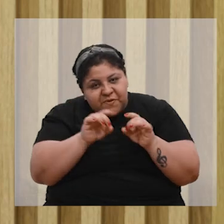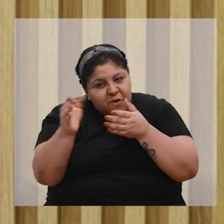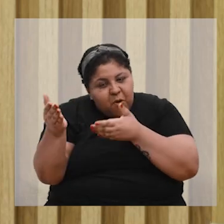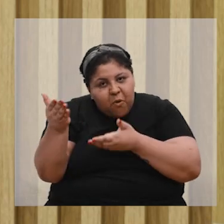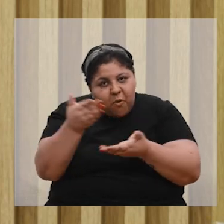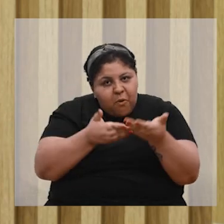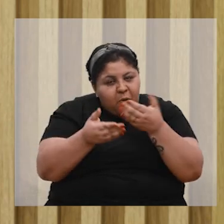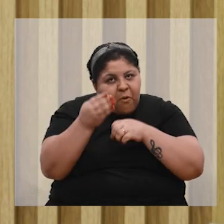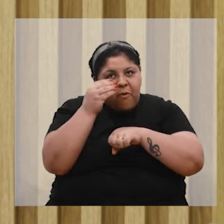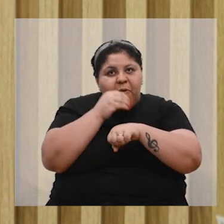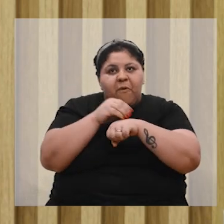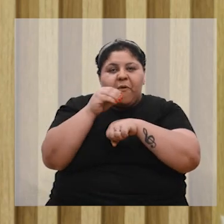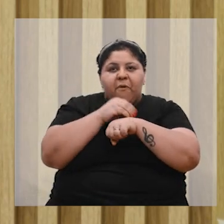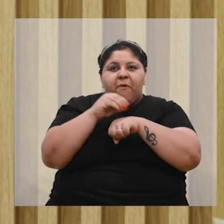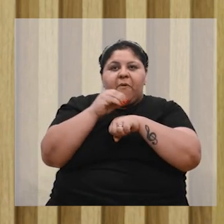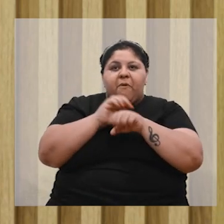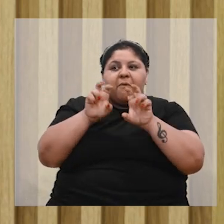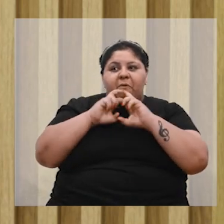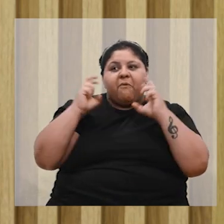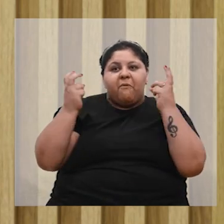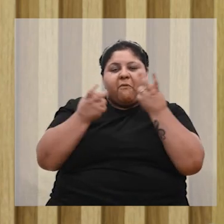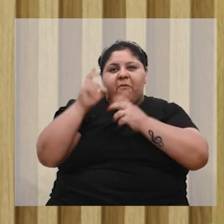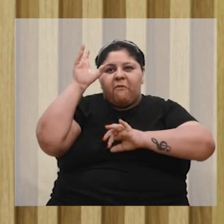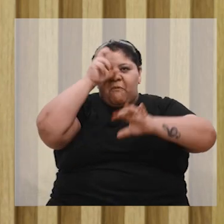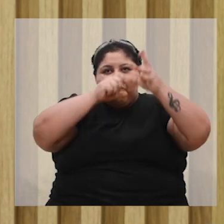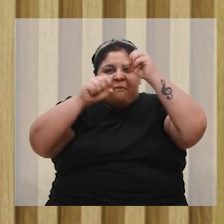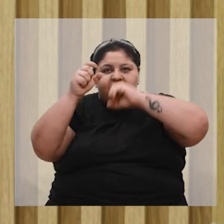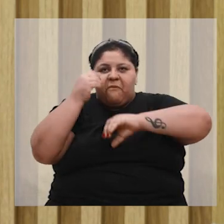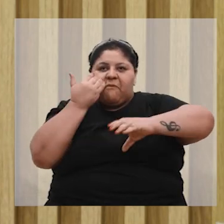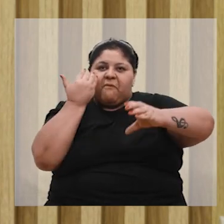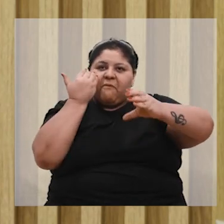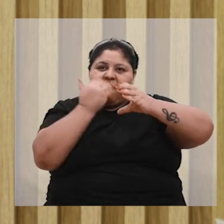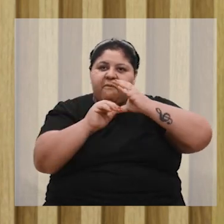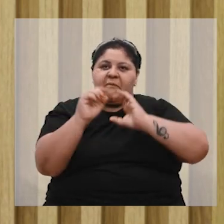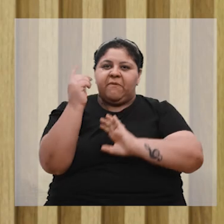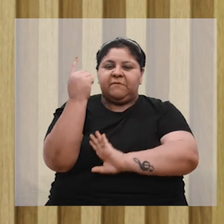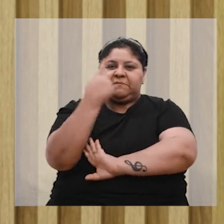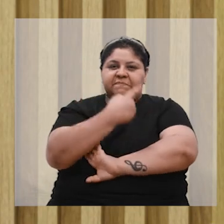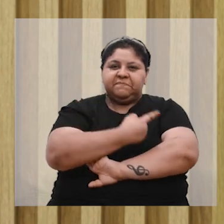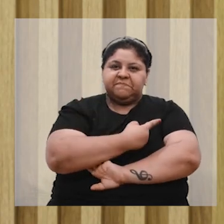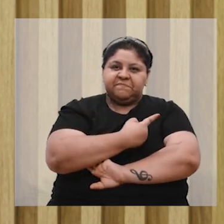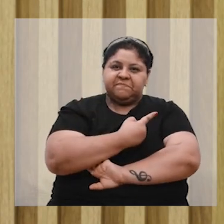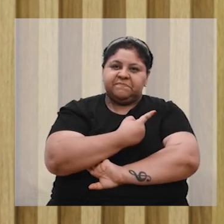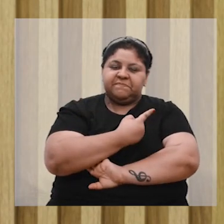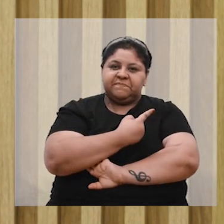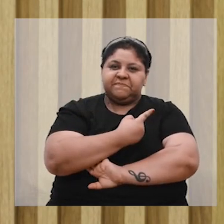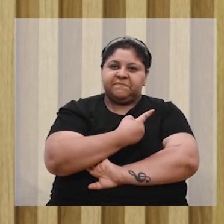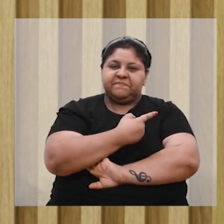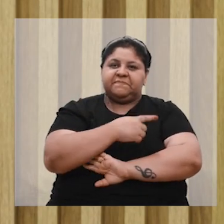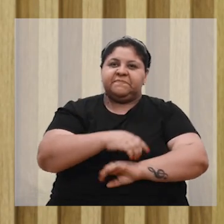companhia e convido você a dar sugestões para a Roda de Saberes pelo e-mail